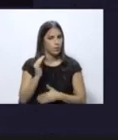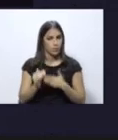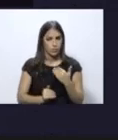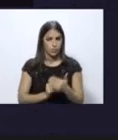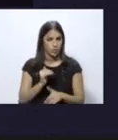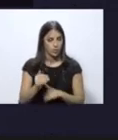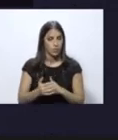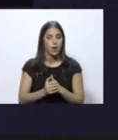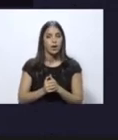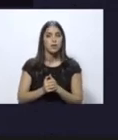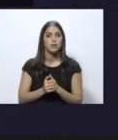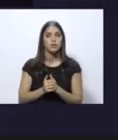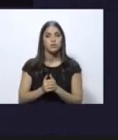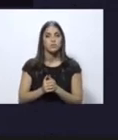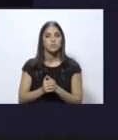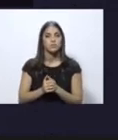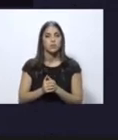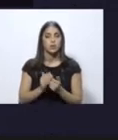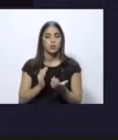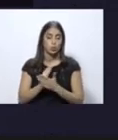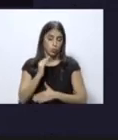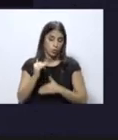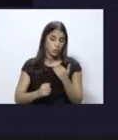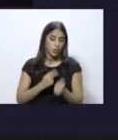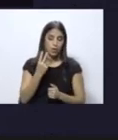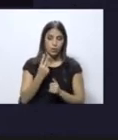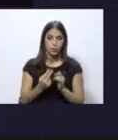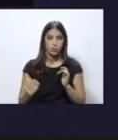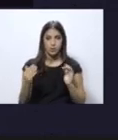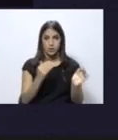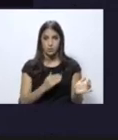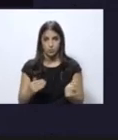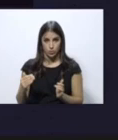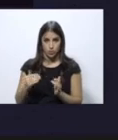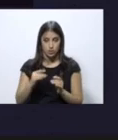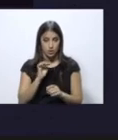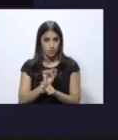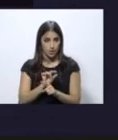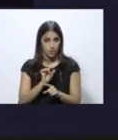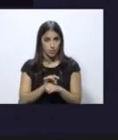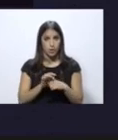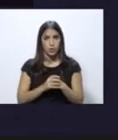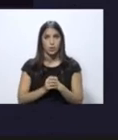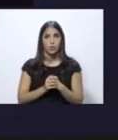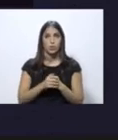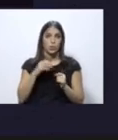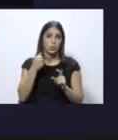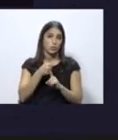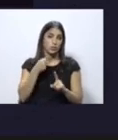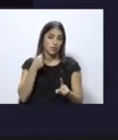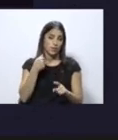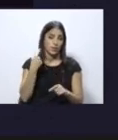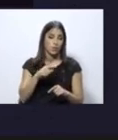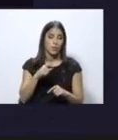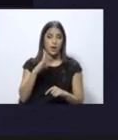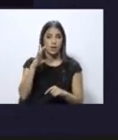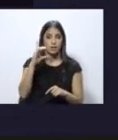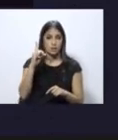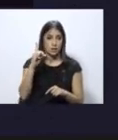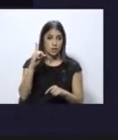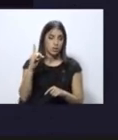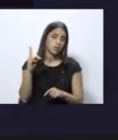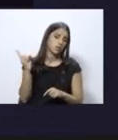menos por mais duas épocas. Portanto, o desafio agora é atingir o hepta e